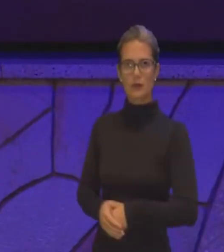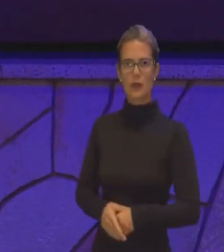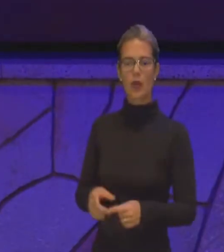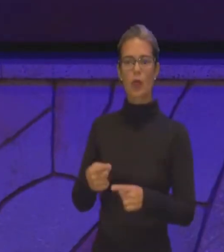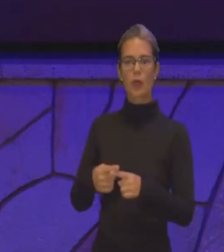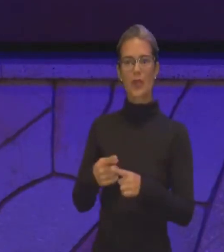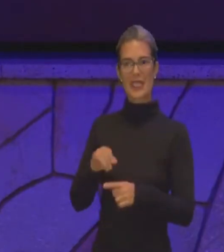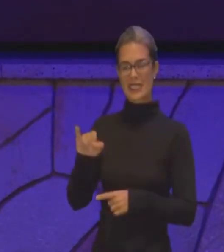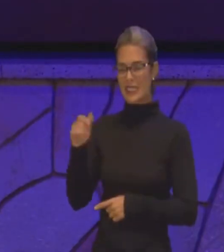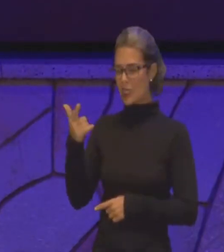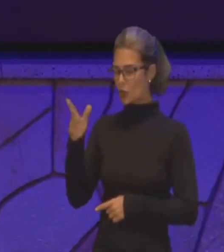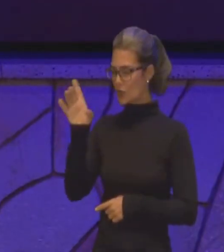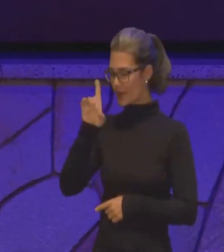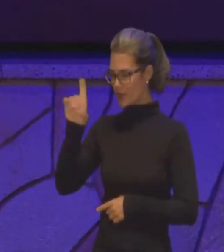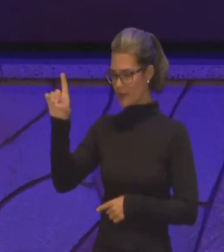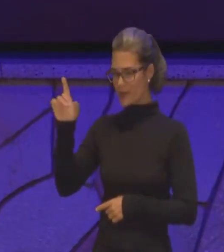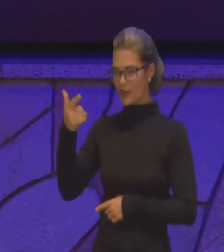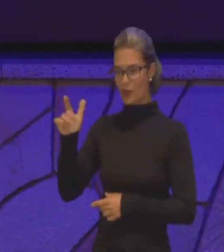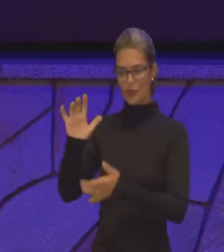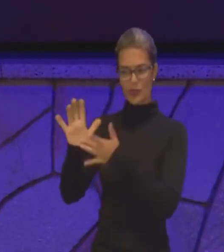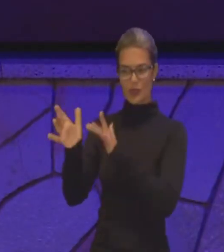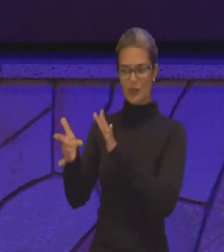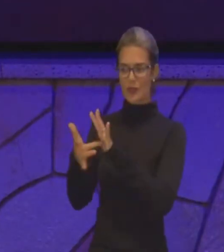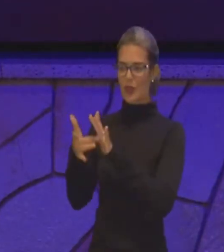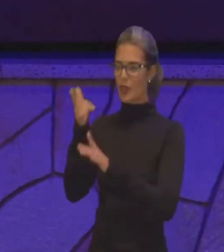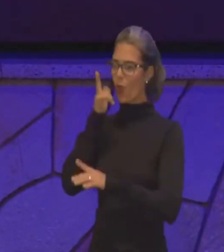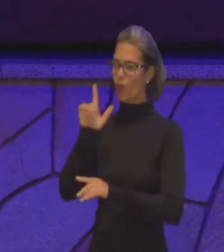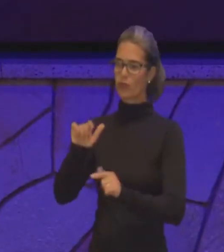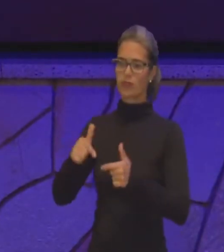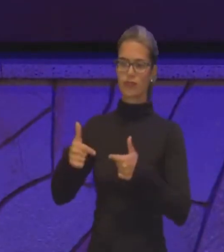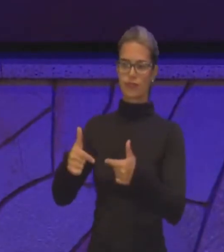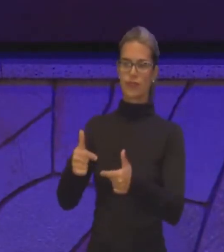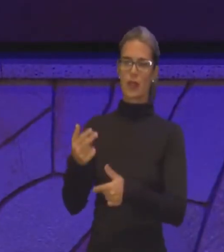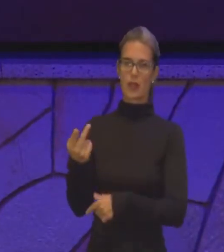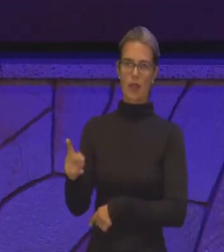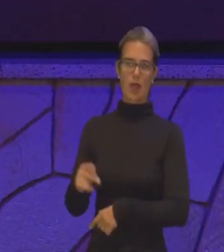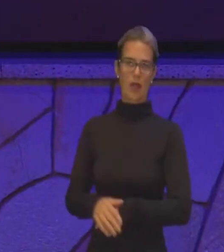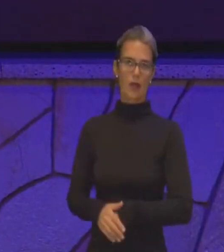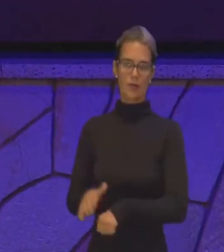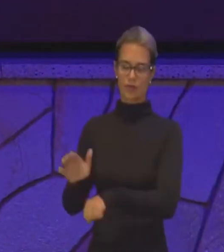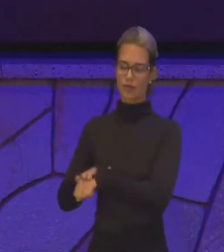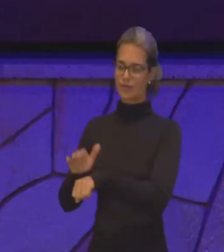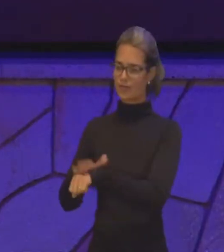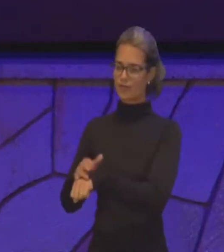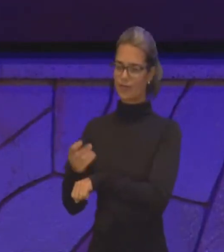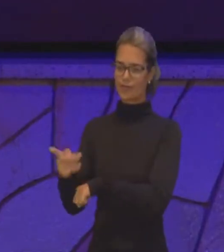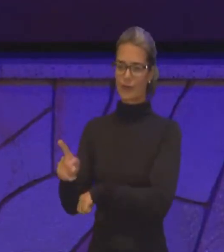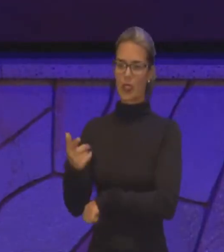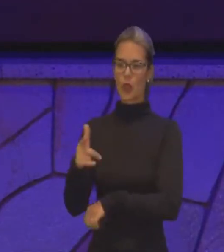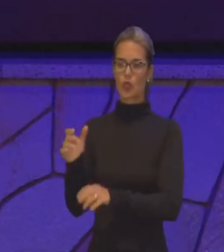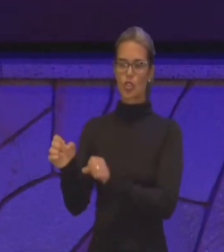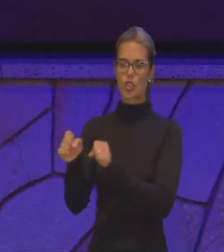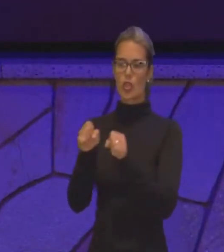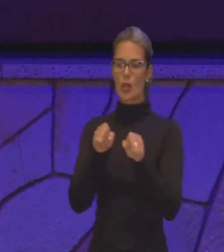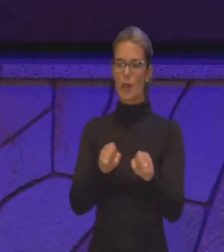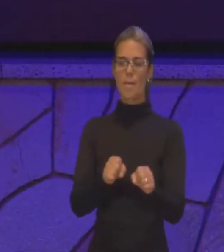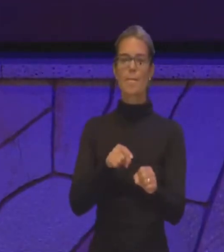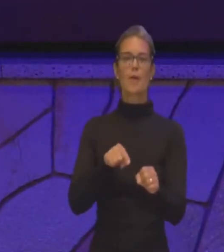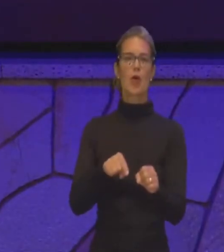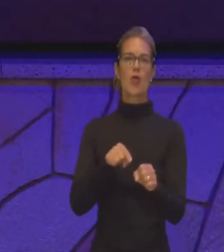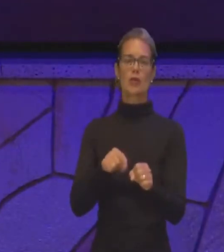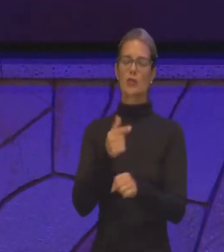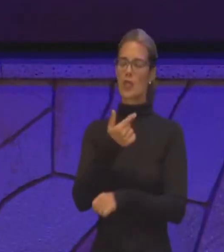as obras que elas estavam realizando. Elas não teriam poder sobre as trevas, sobre